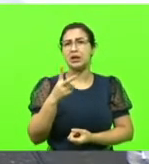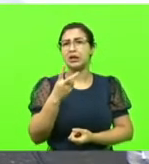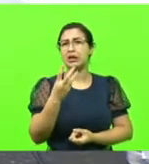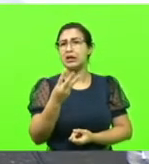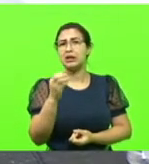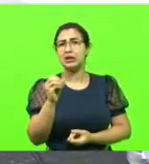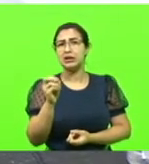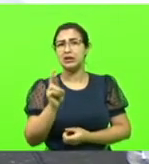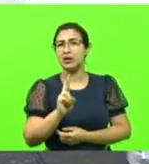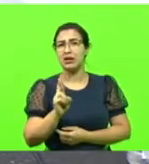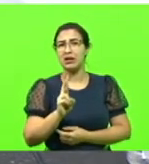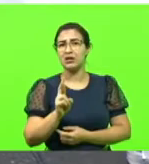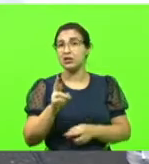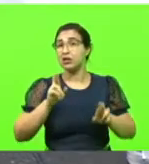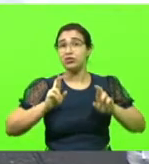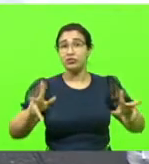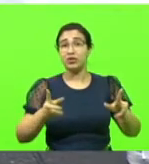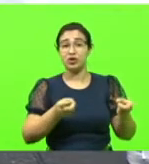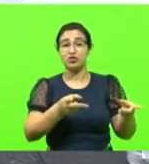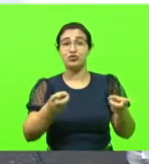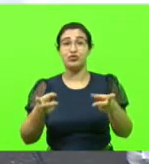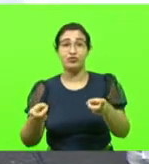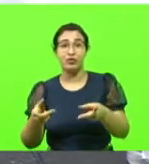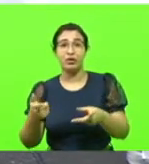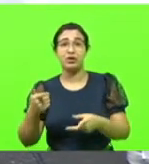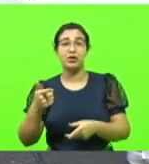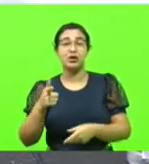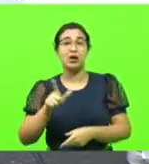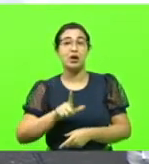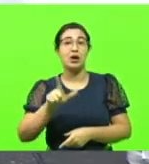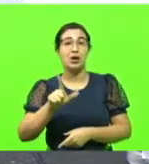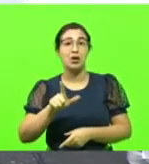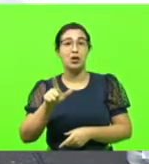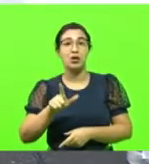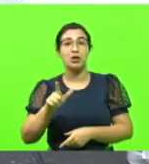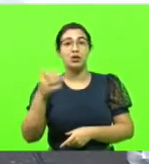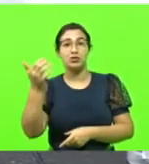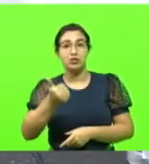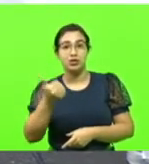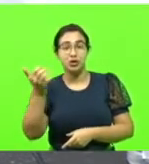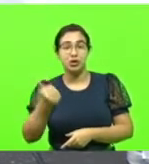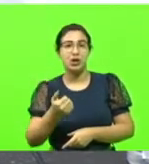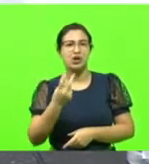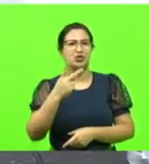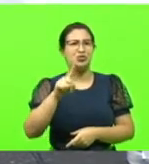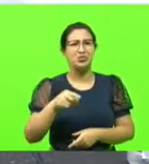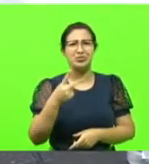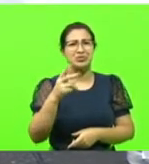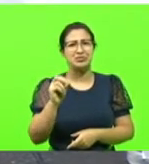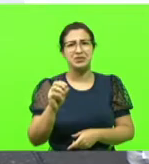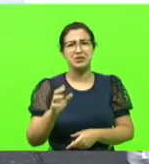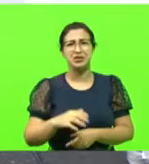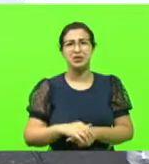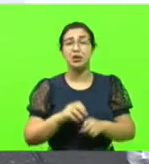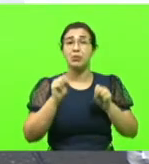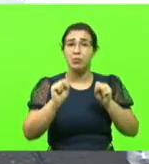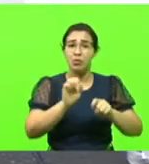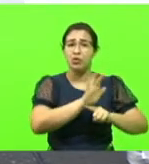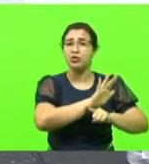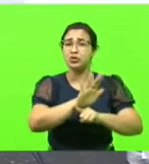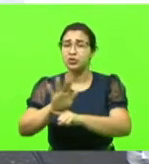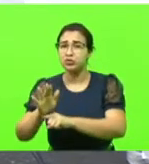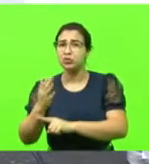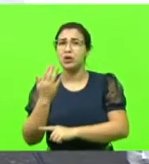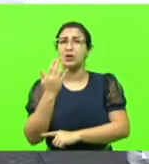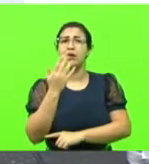do que vender um litro de leite por R$ 2,00, por R$ 2,20. Quanta gente nós podemos alimentar com um